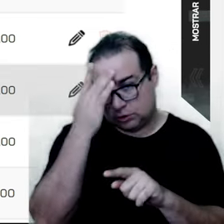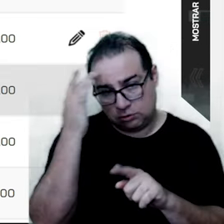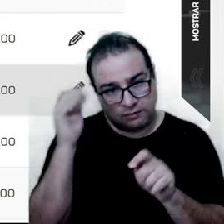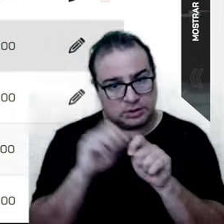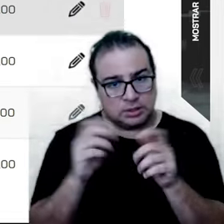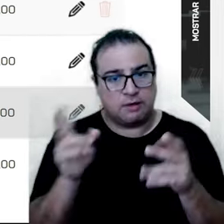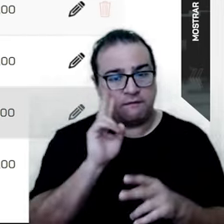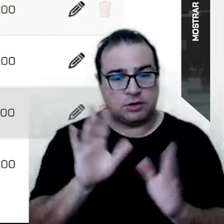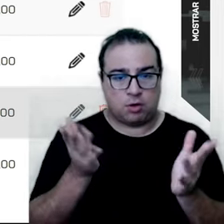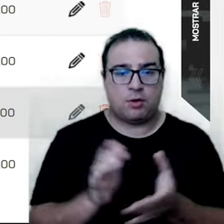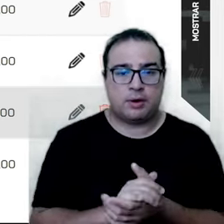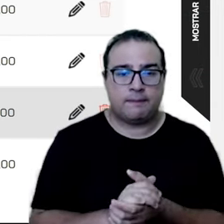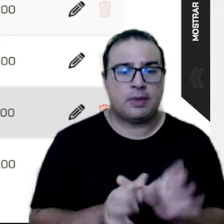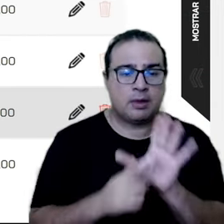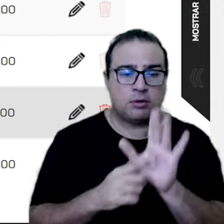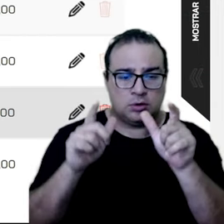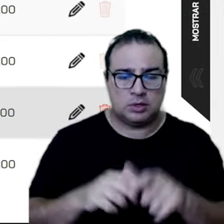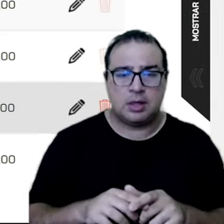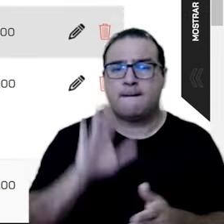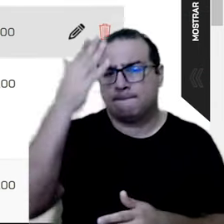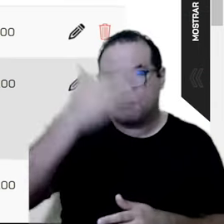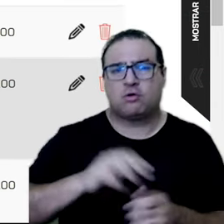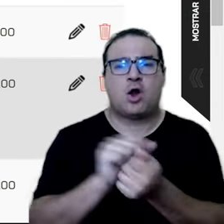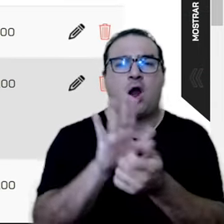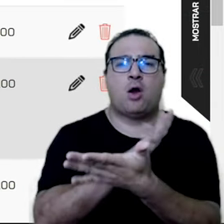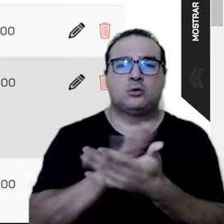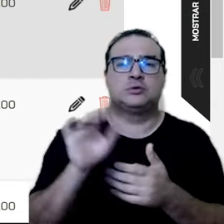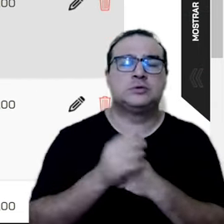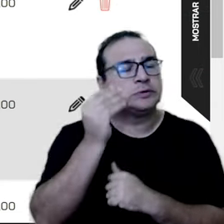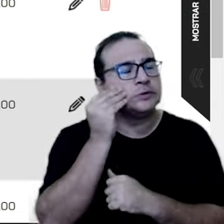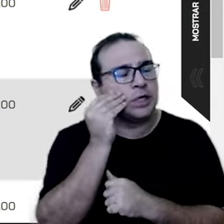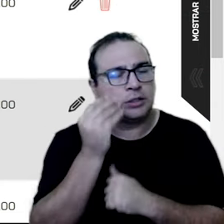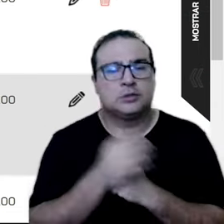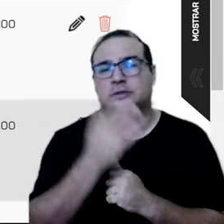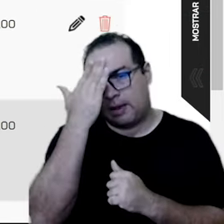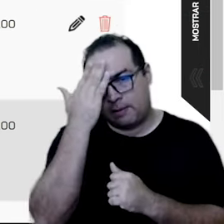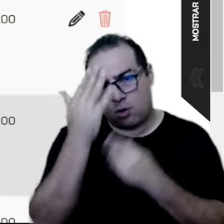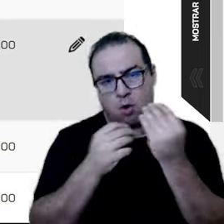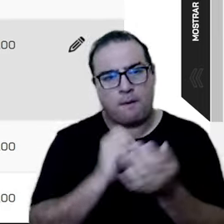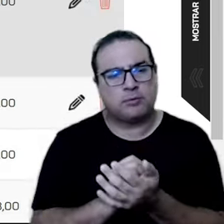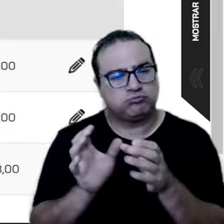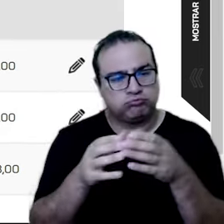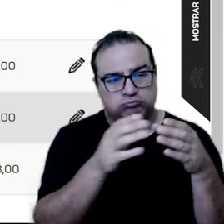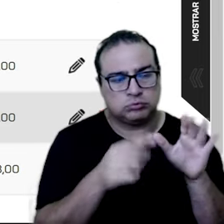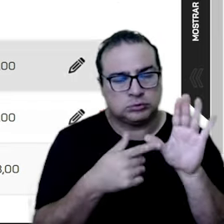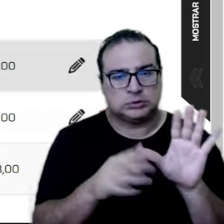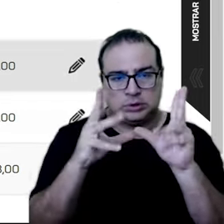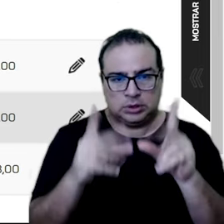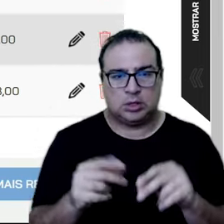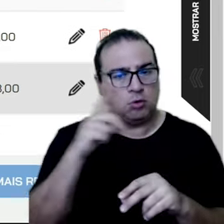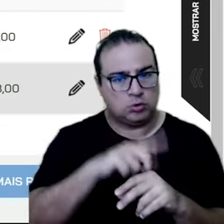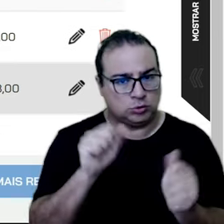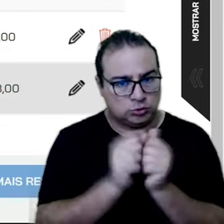pessoal tá visualizando aqui são as evidências né de alguns dos nossos testes sabendo que essas partes aqui